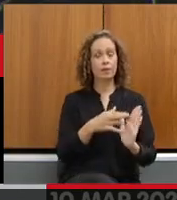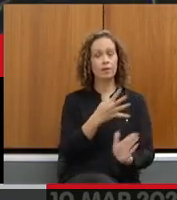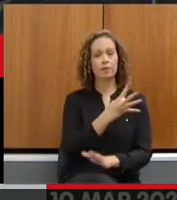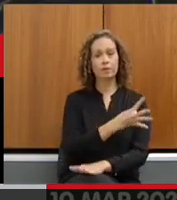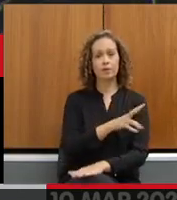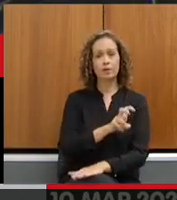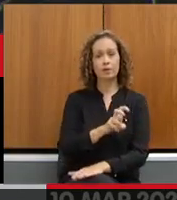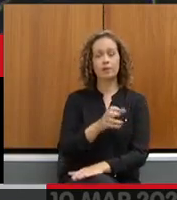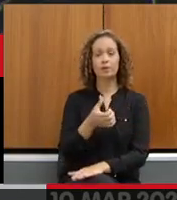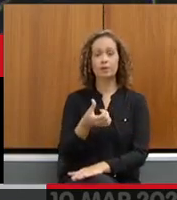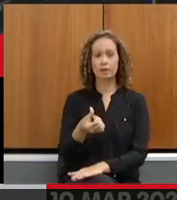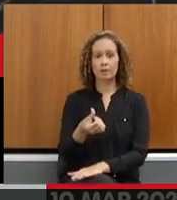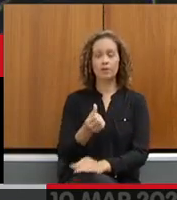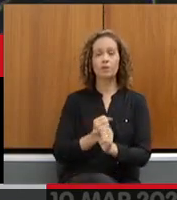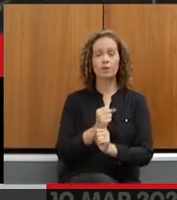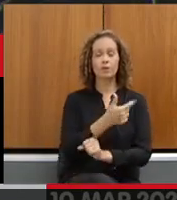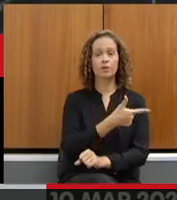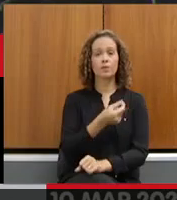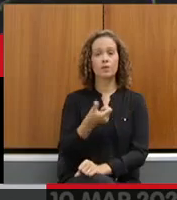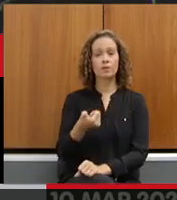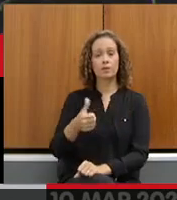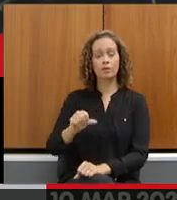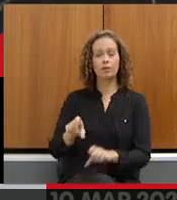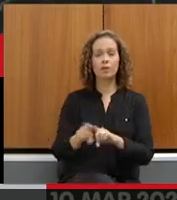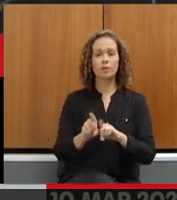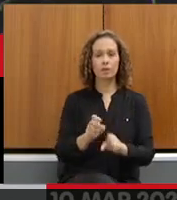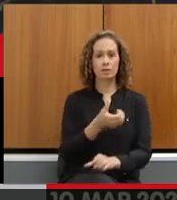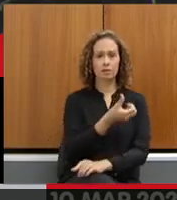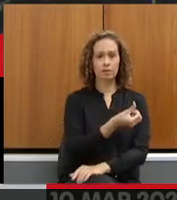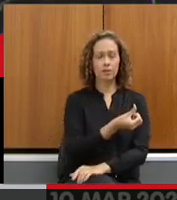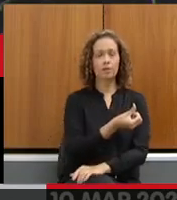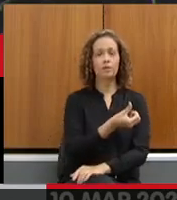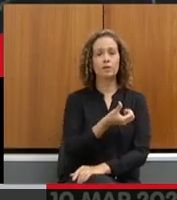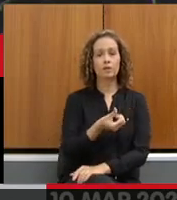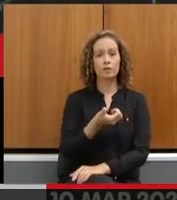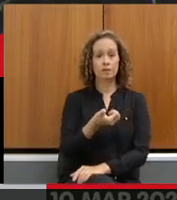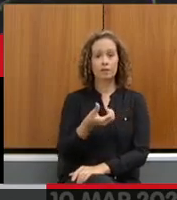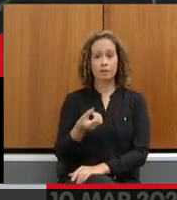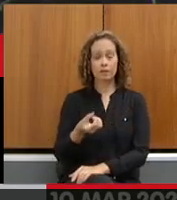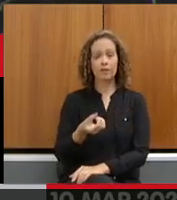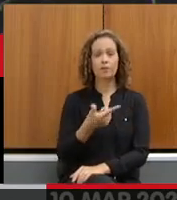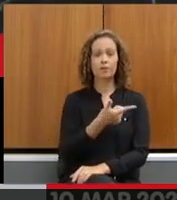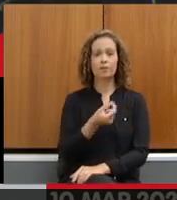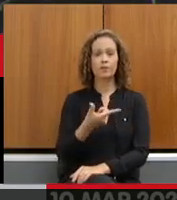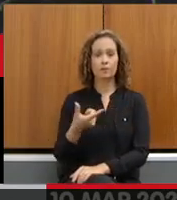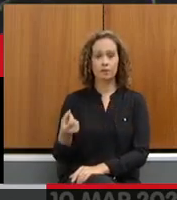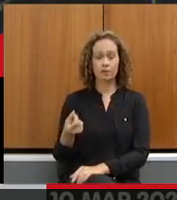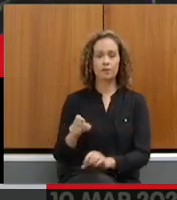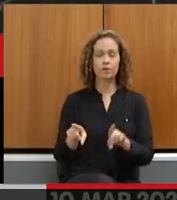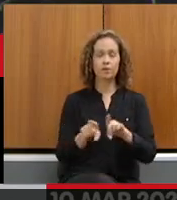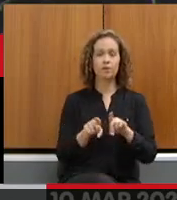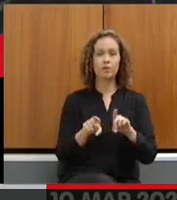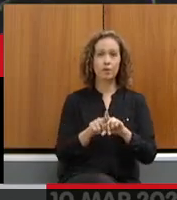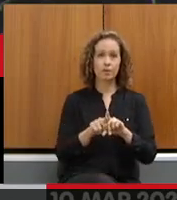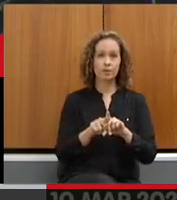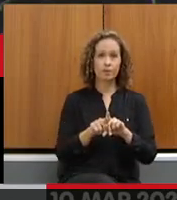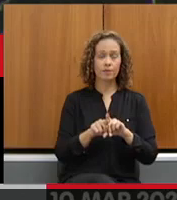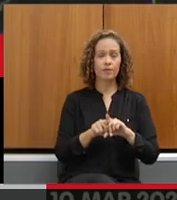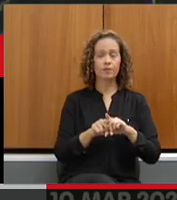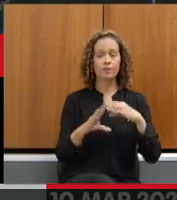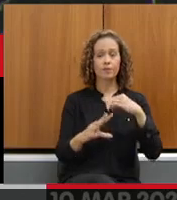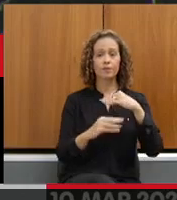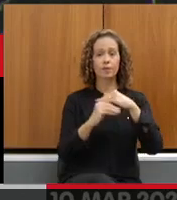4506 d2019e 6060 d2025 emenda nº 16